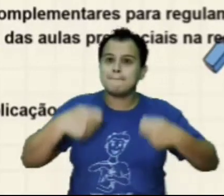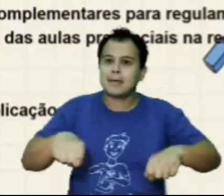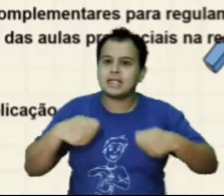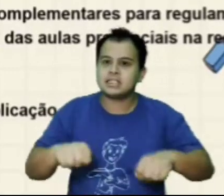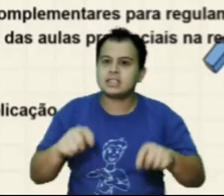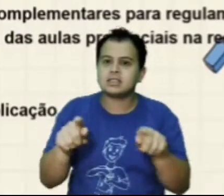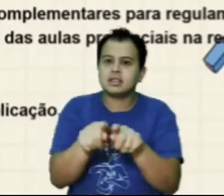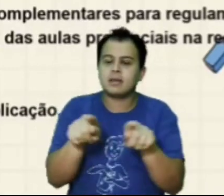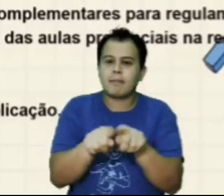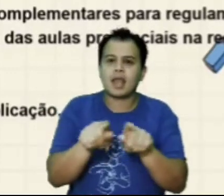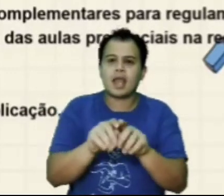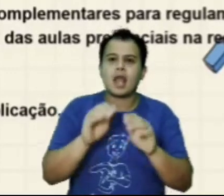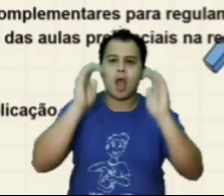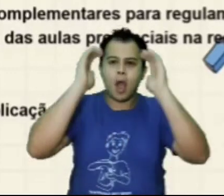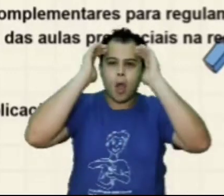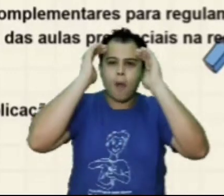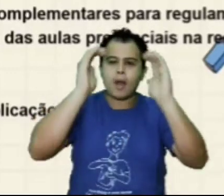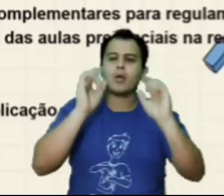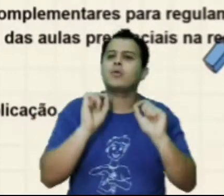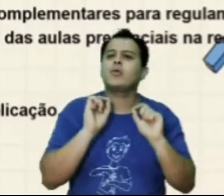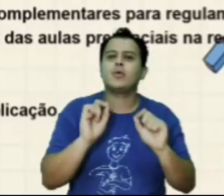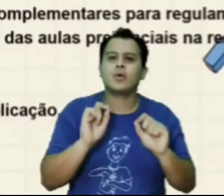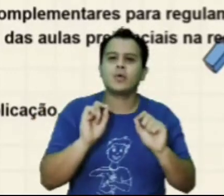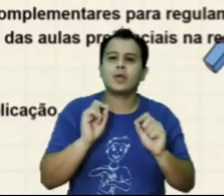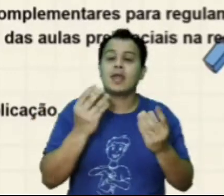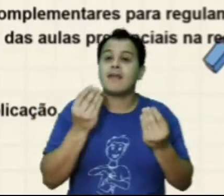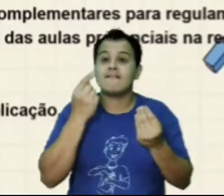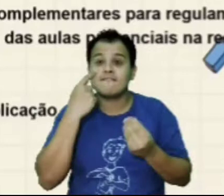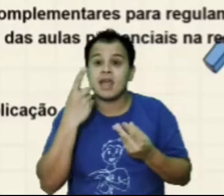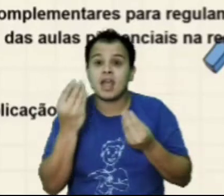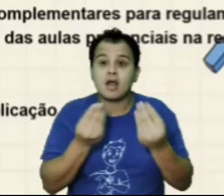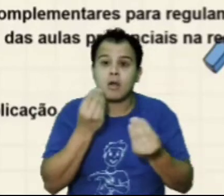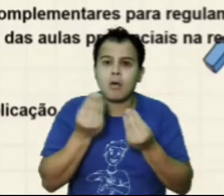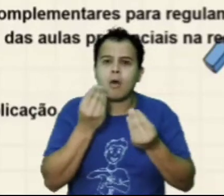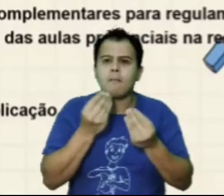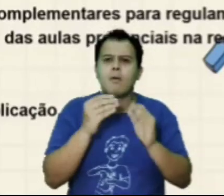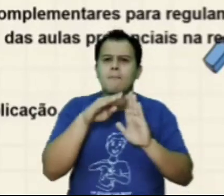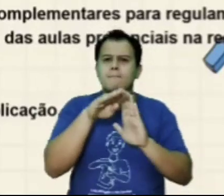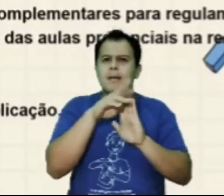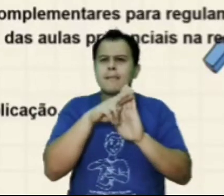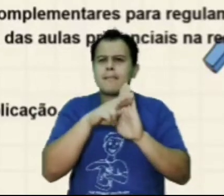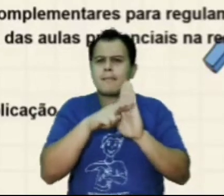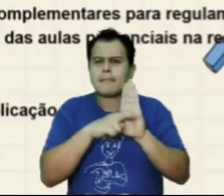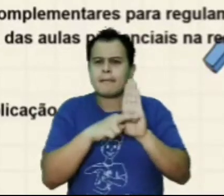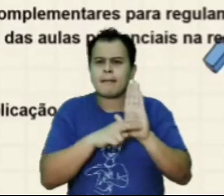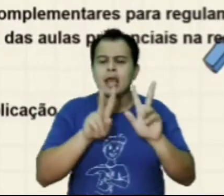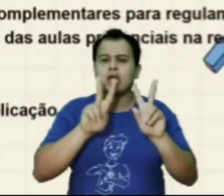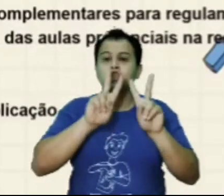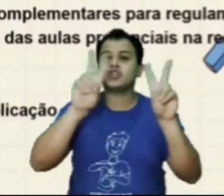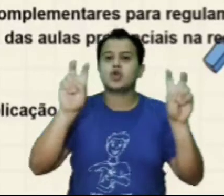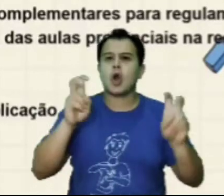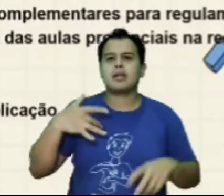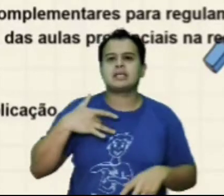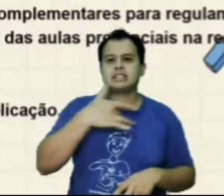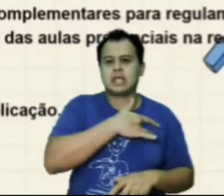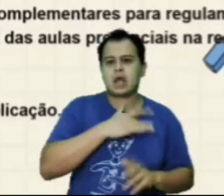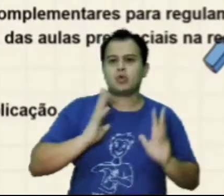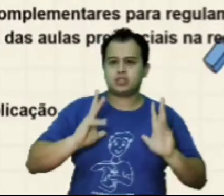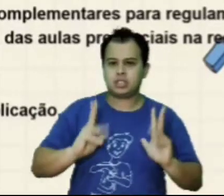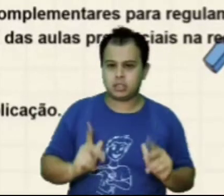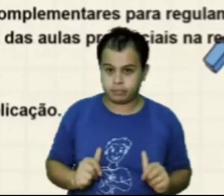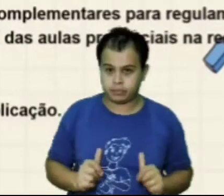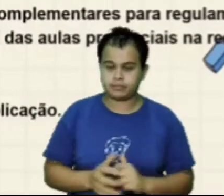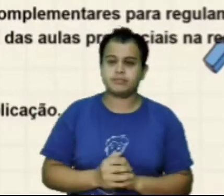observados os protocolos sanitários do município de Santo André e do Governo do Estado de São Paulo. A Secretaria de